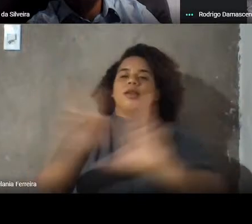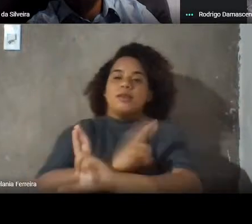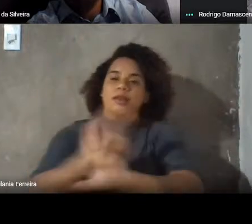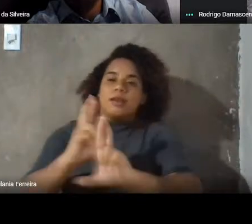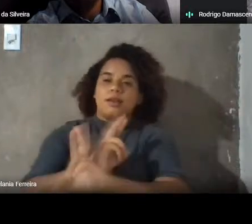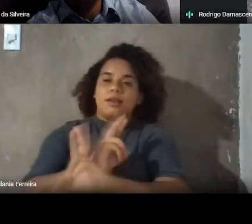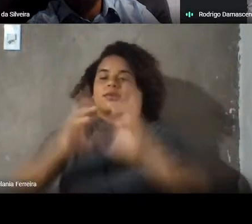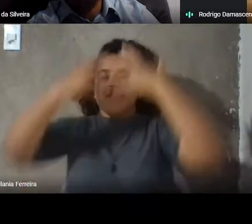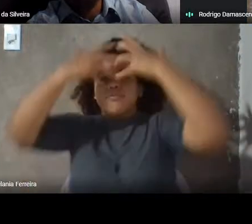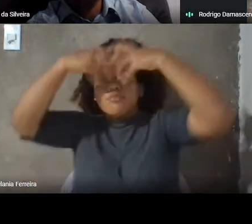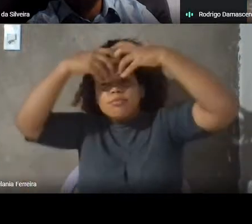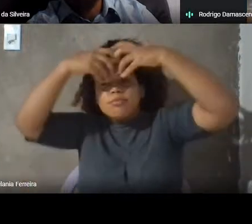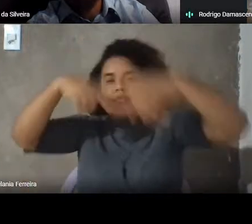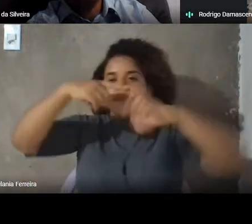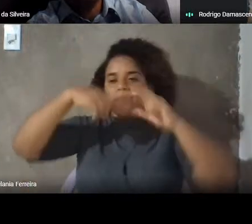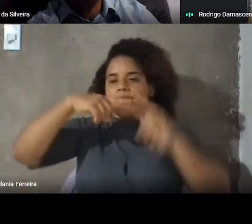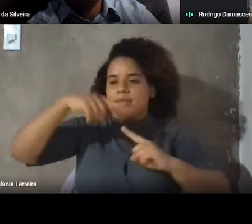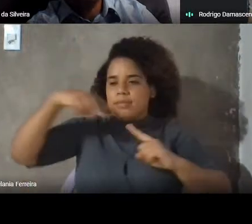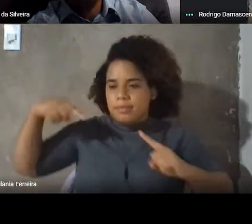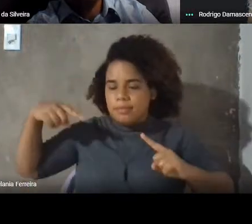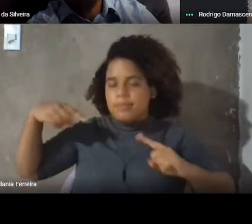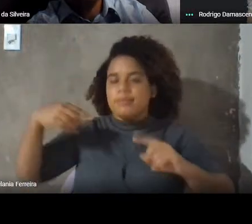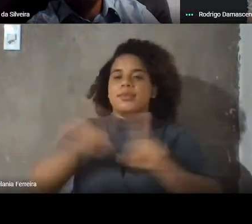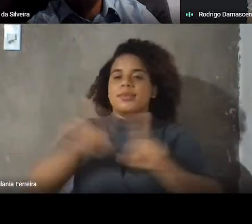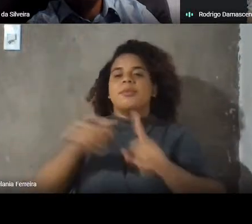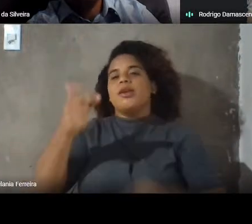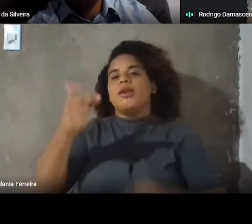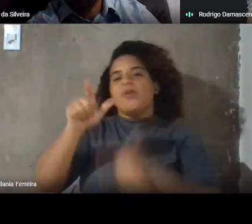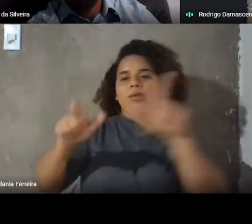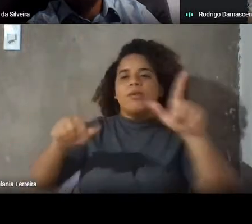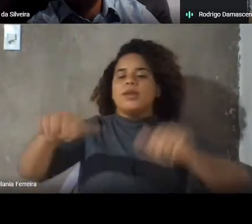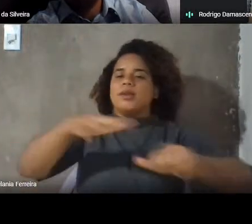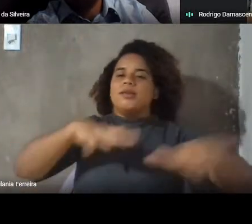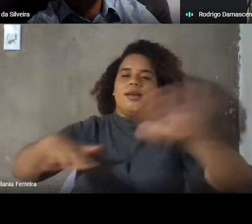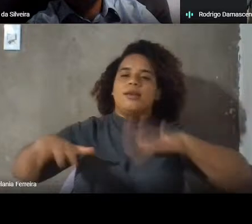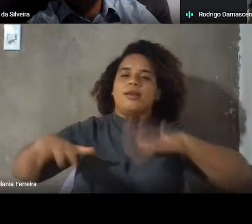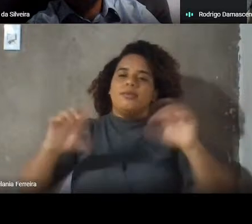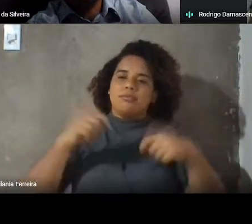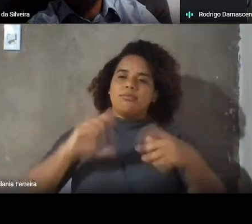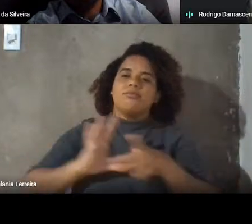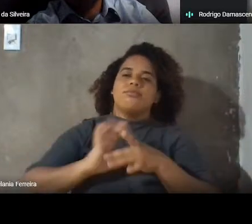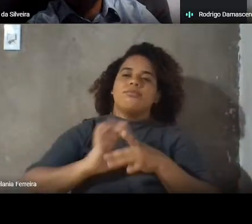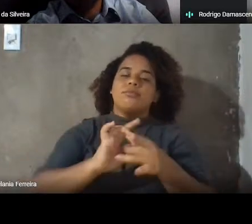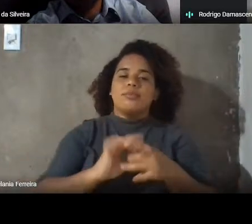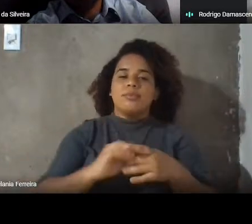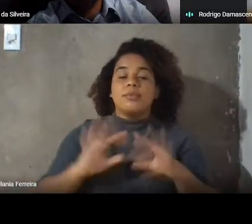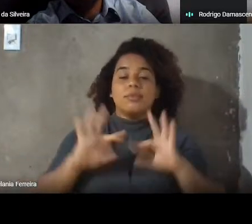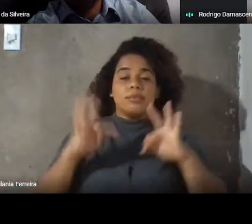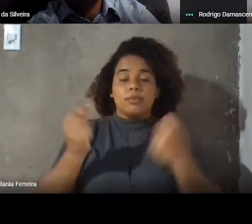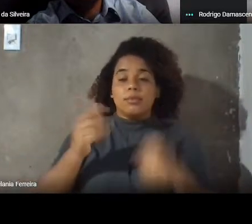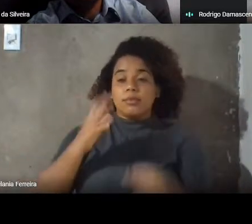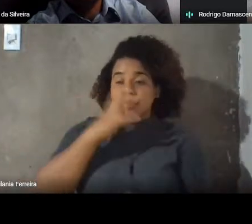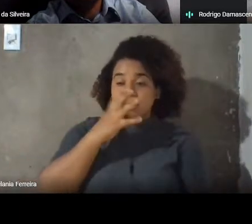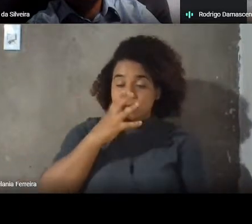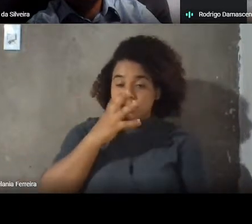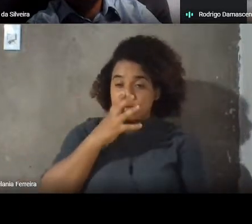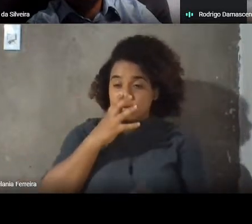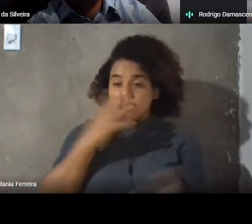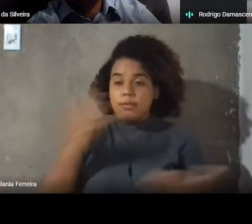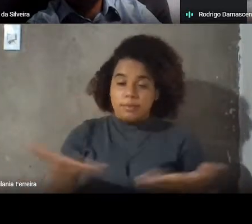neurociências, e outras áreas afins. E acho que todo mundo que está aqui nos acompanhando, Rodrigo,